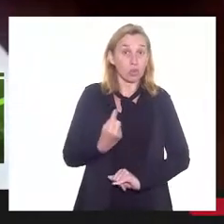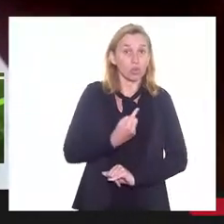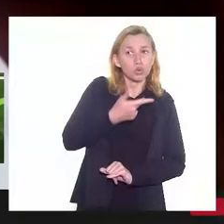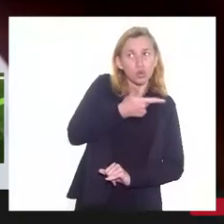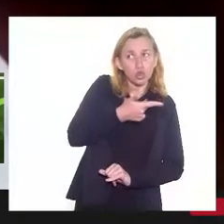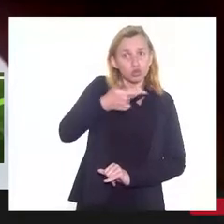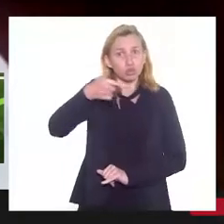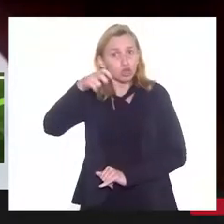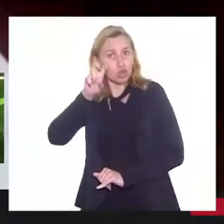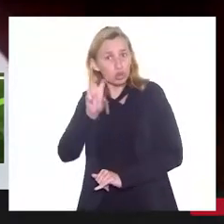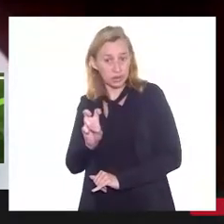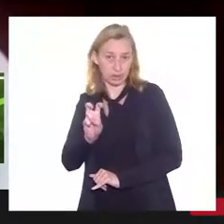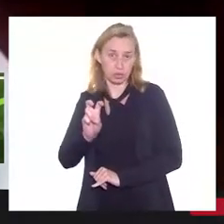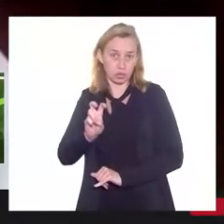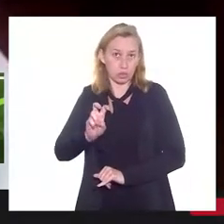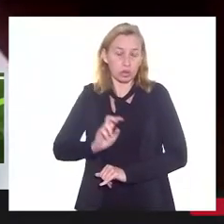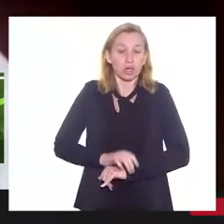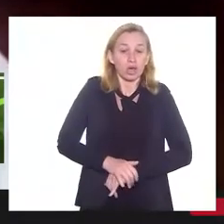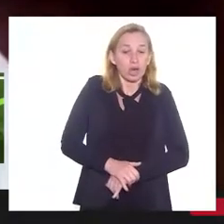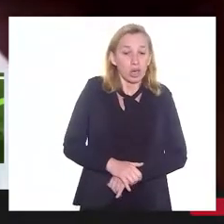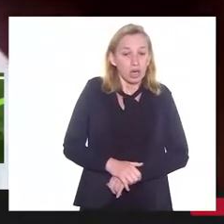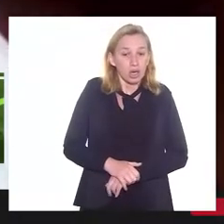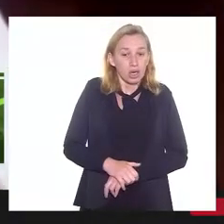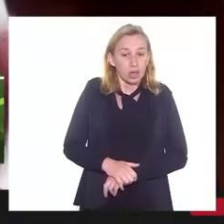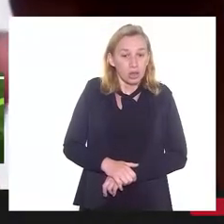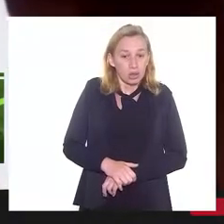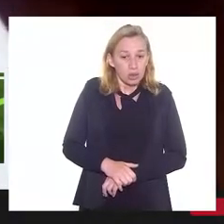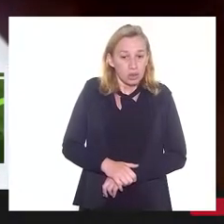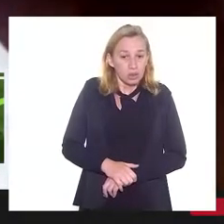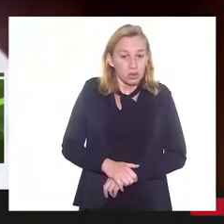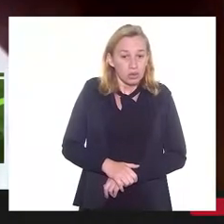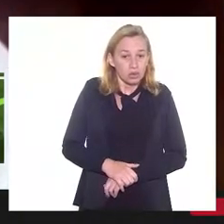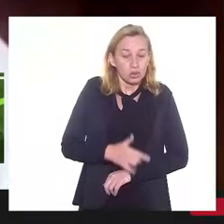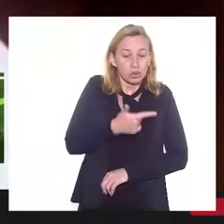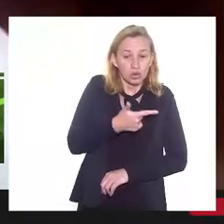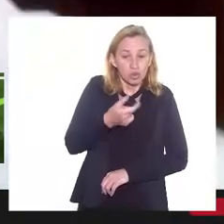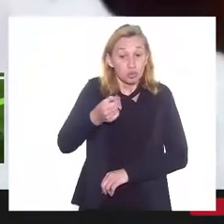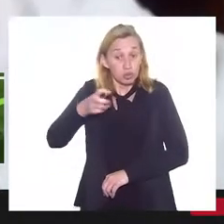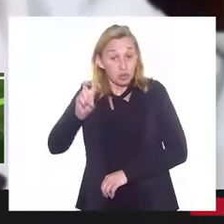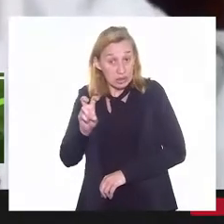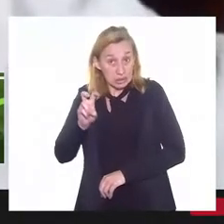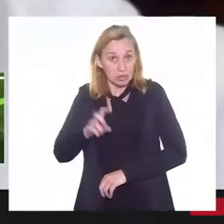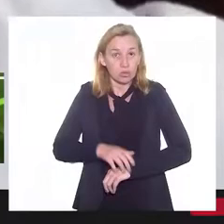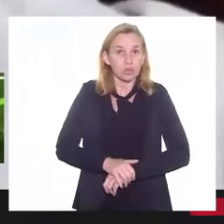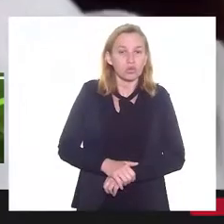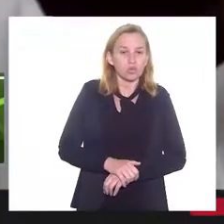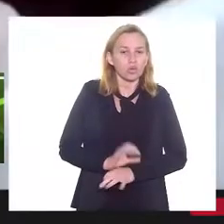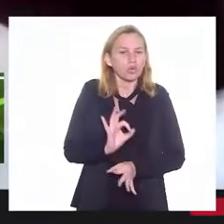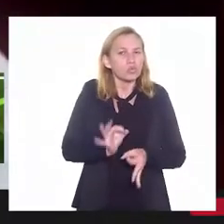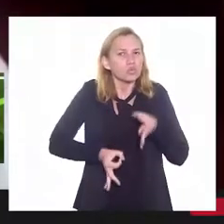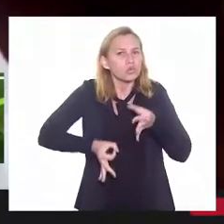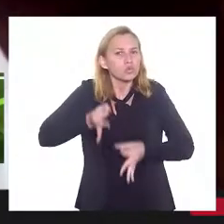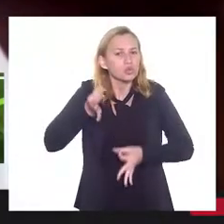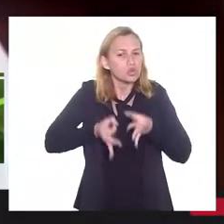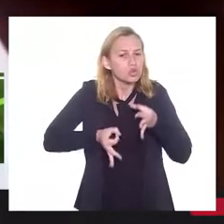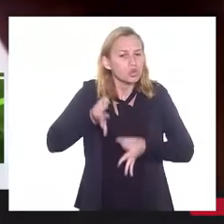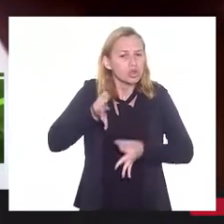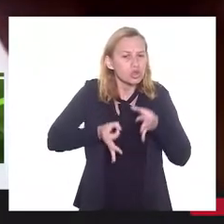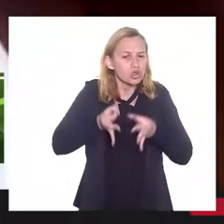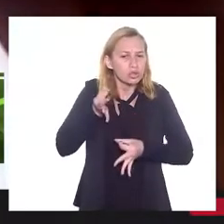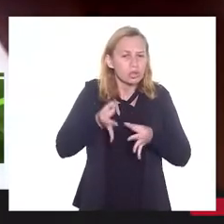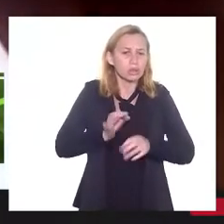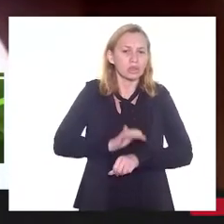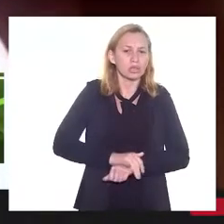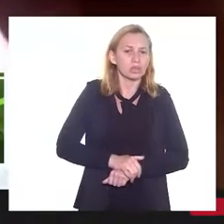1/2005 é em 2005 quando a justiça fez